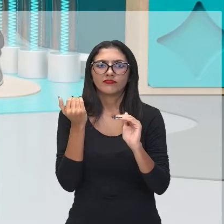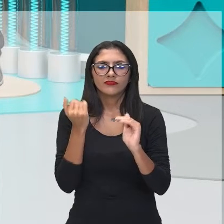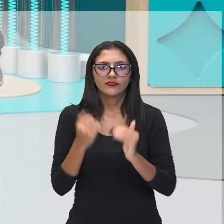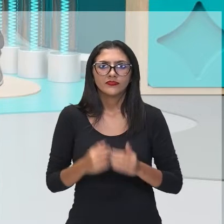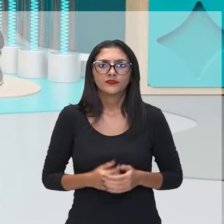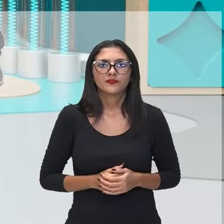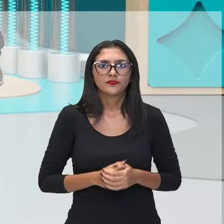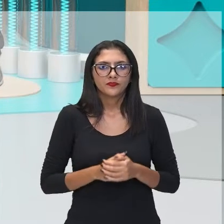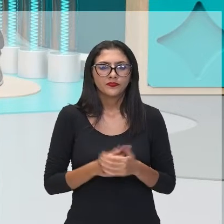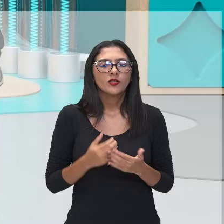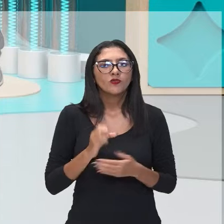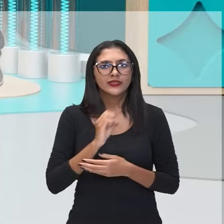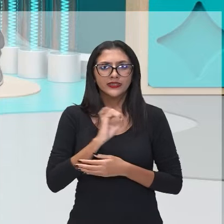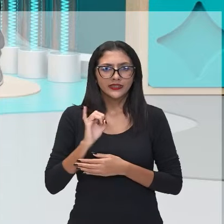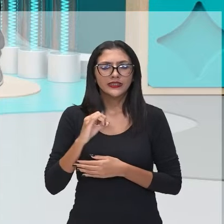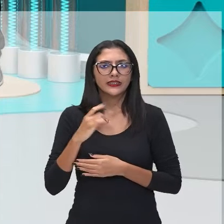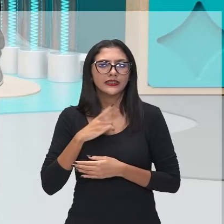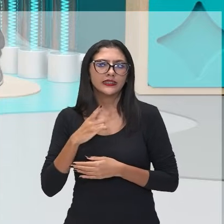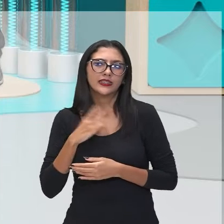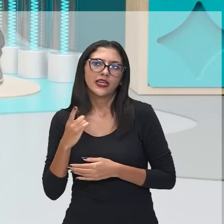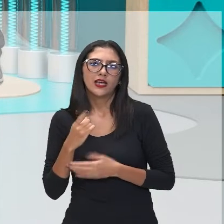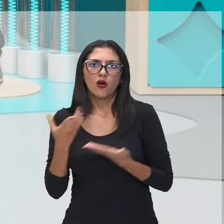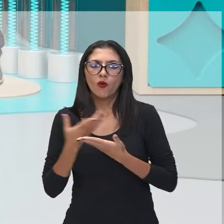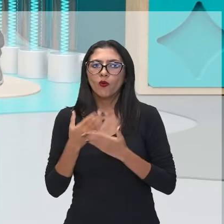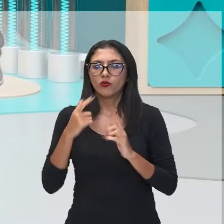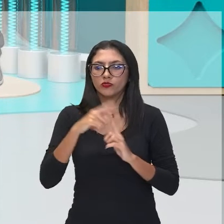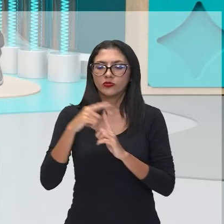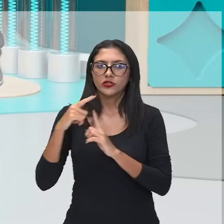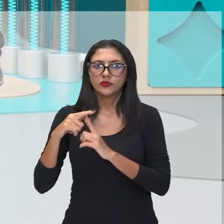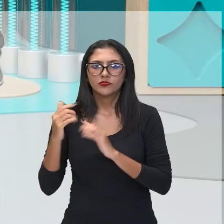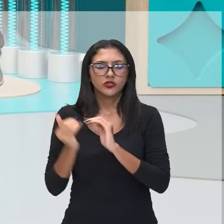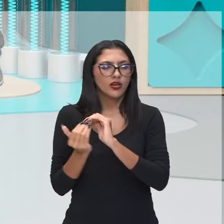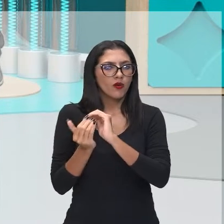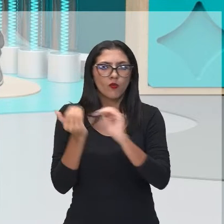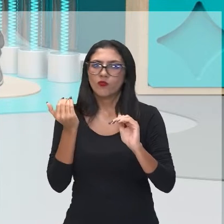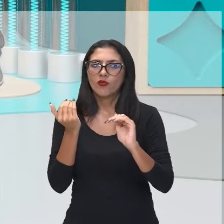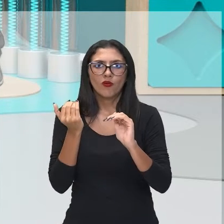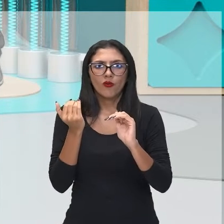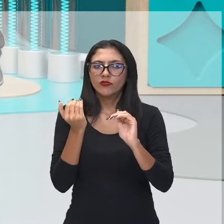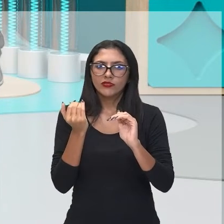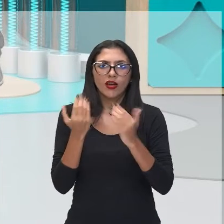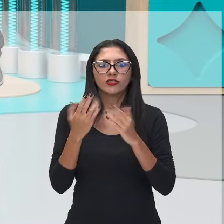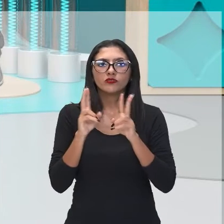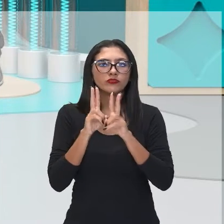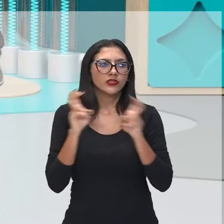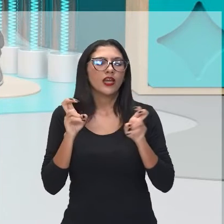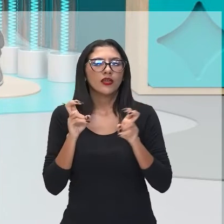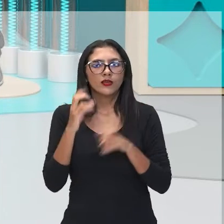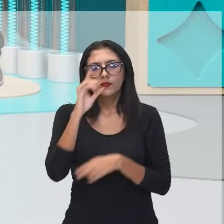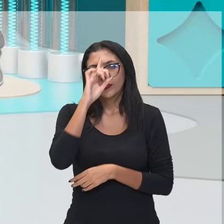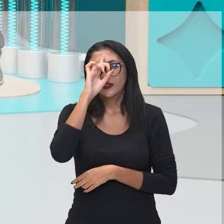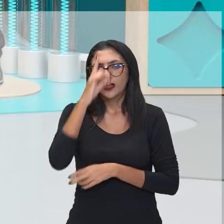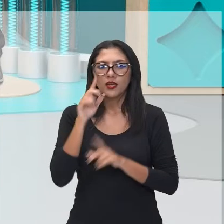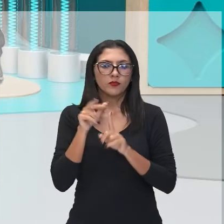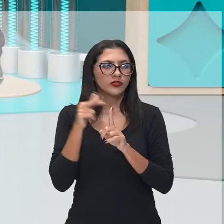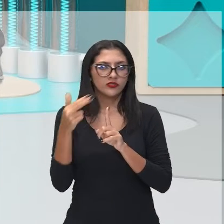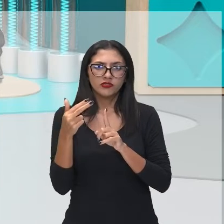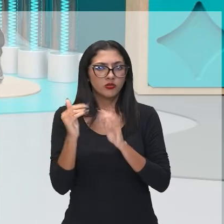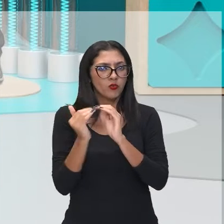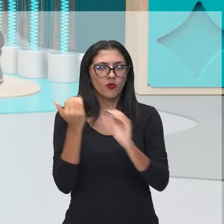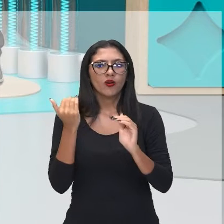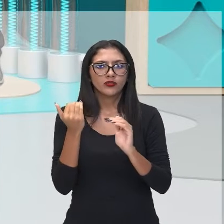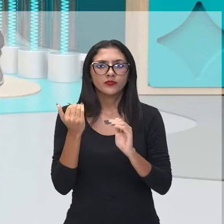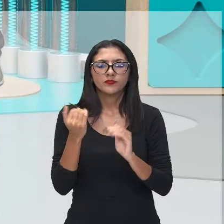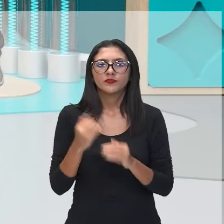nós temos esse movimento de discordância, quando você não concorda com determinada ideia, com determinado ponto de vista, você